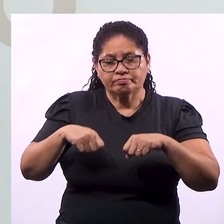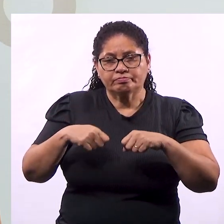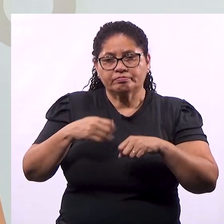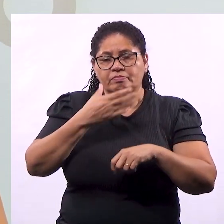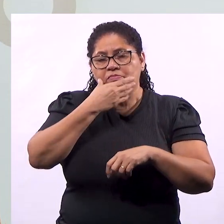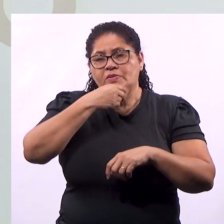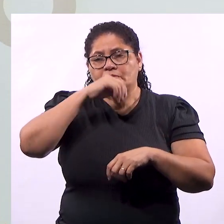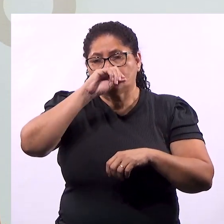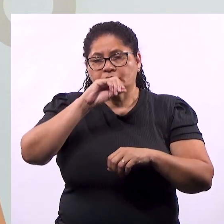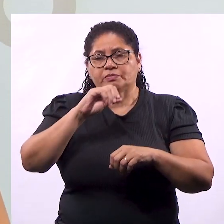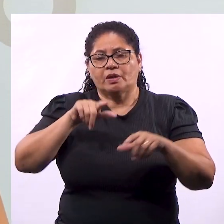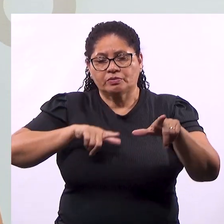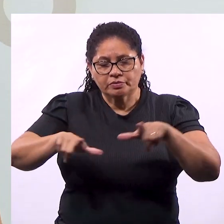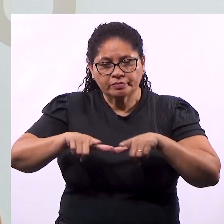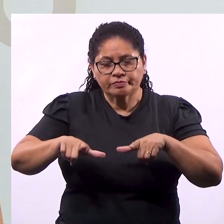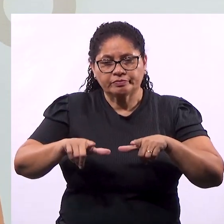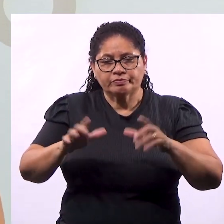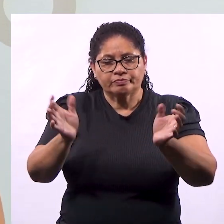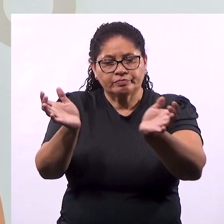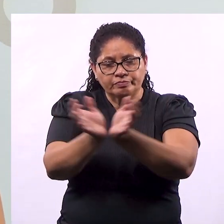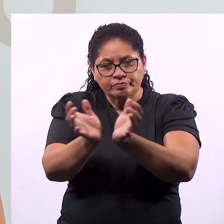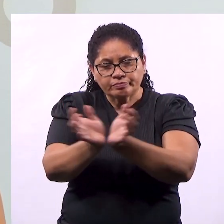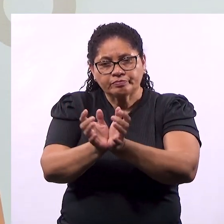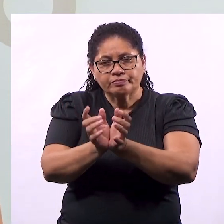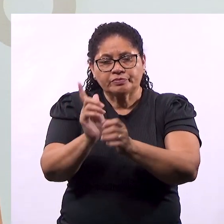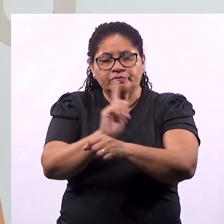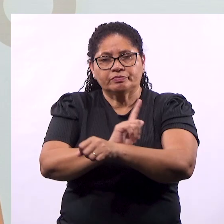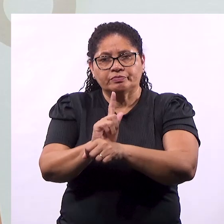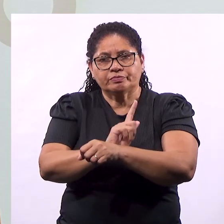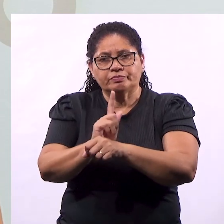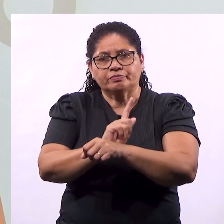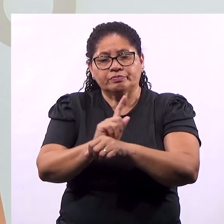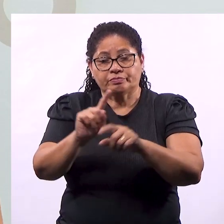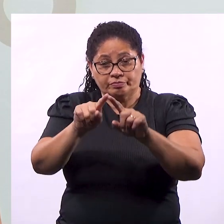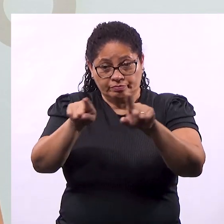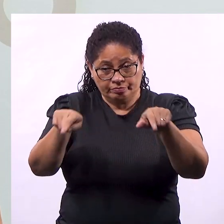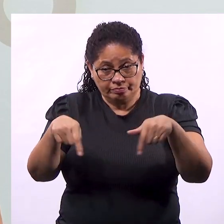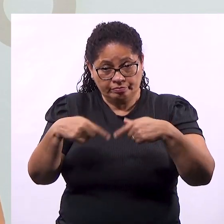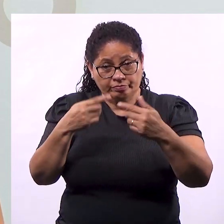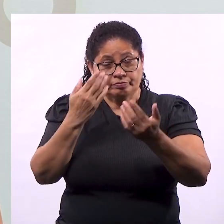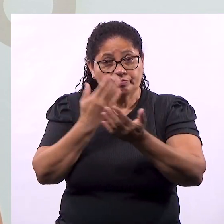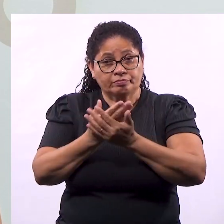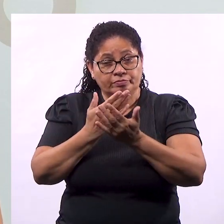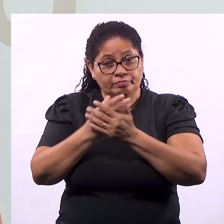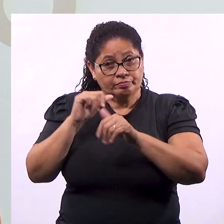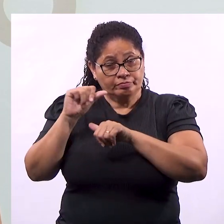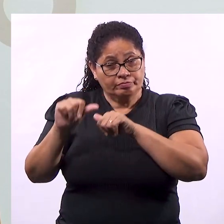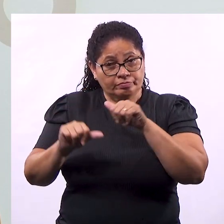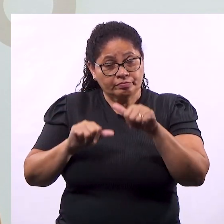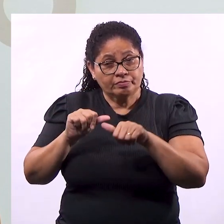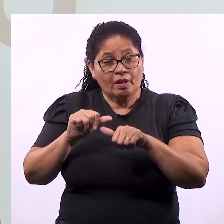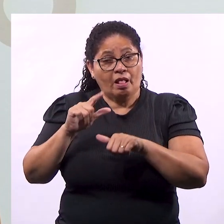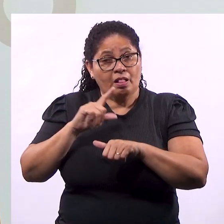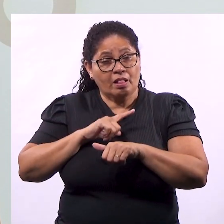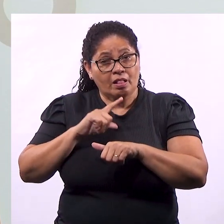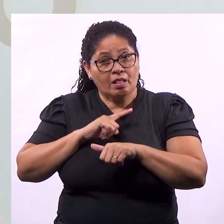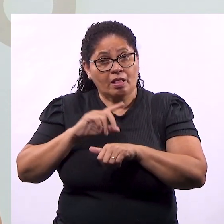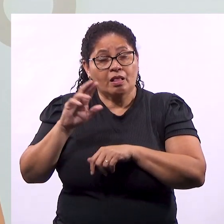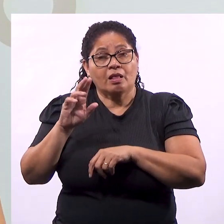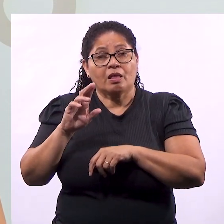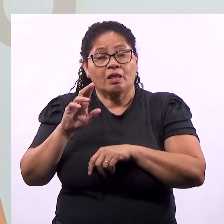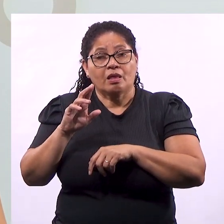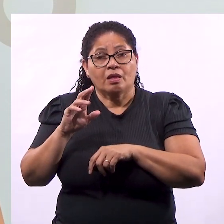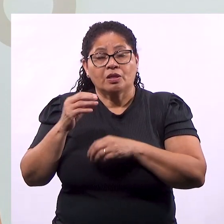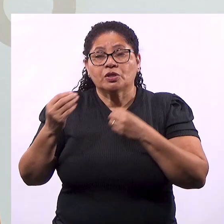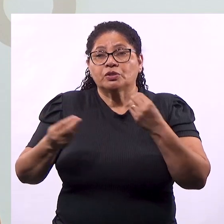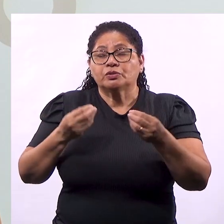os pais a comunidade é os gestores na sala de aula essa avaliação ela tem